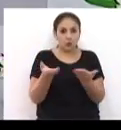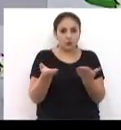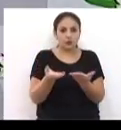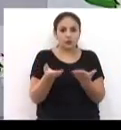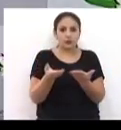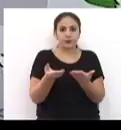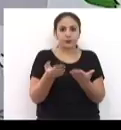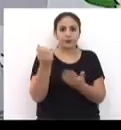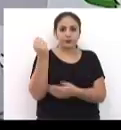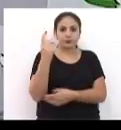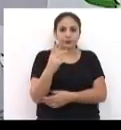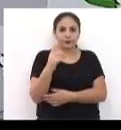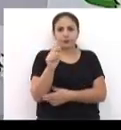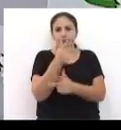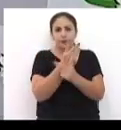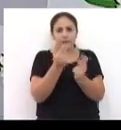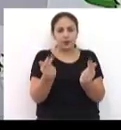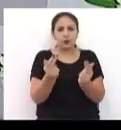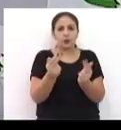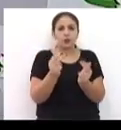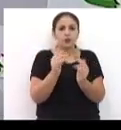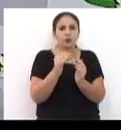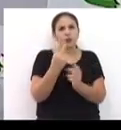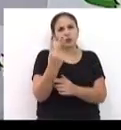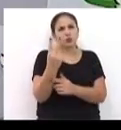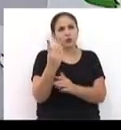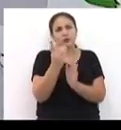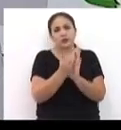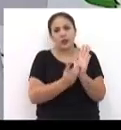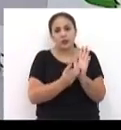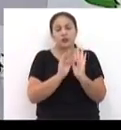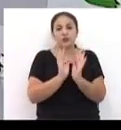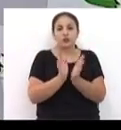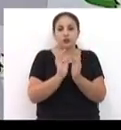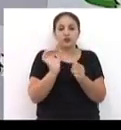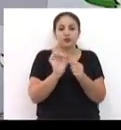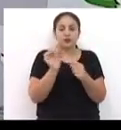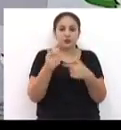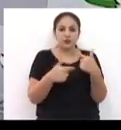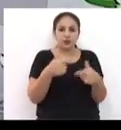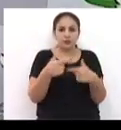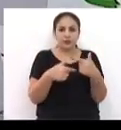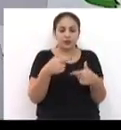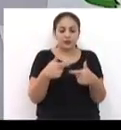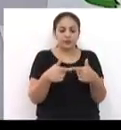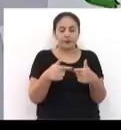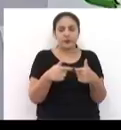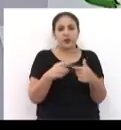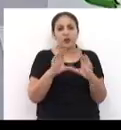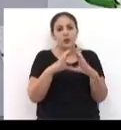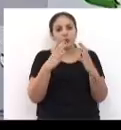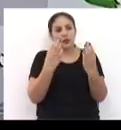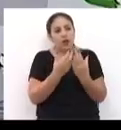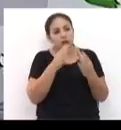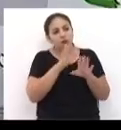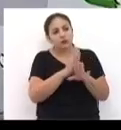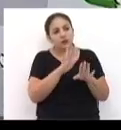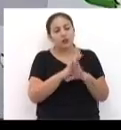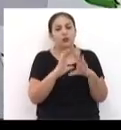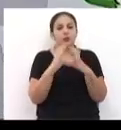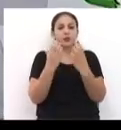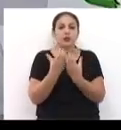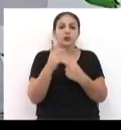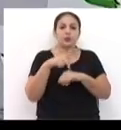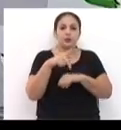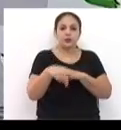estão aposentados, alguns por mais de 2 décadas prestaram os serviços à comunidade